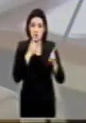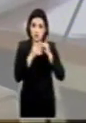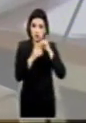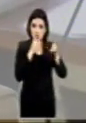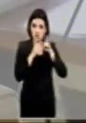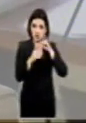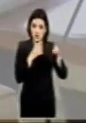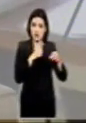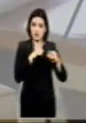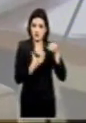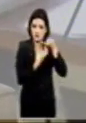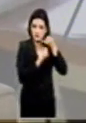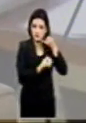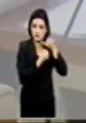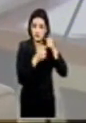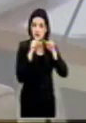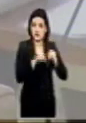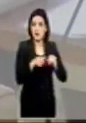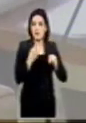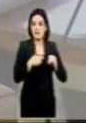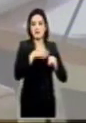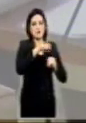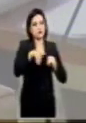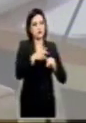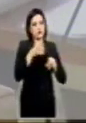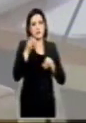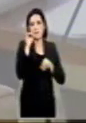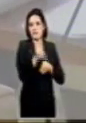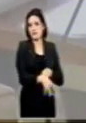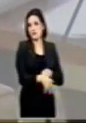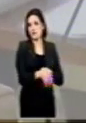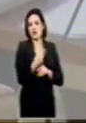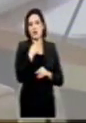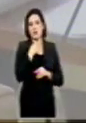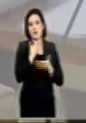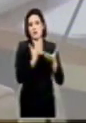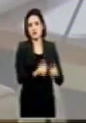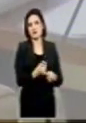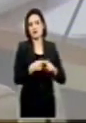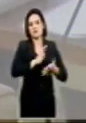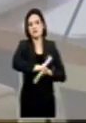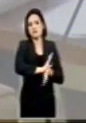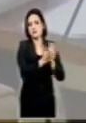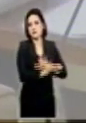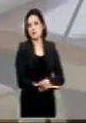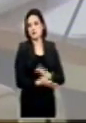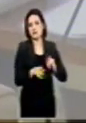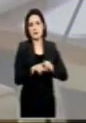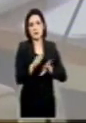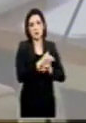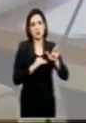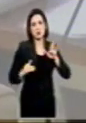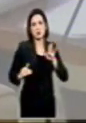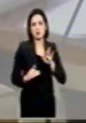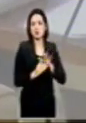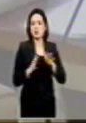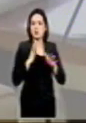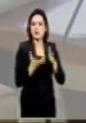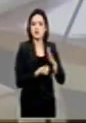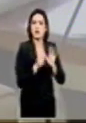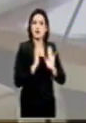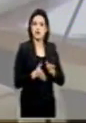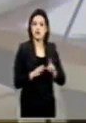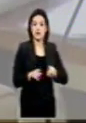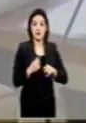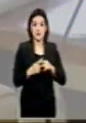captados, portanto, devem ser descartados mediante a destruição dos respectivos registros, anotando-se que não